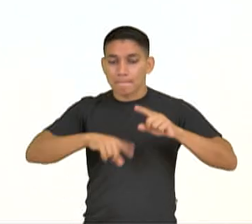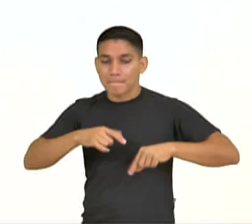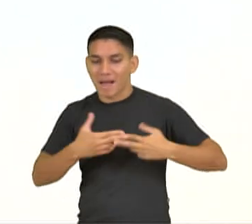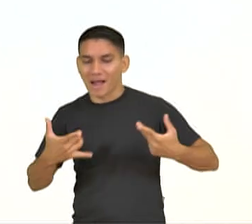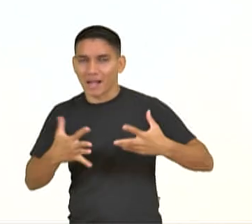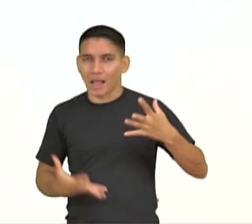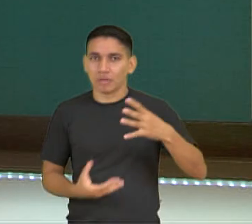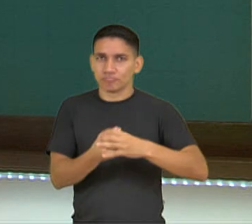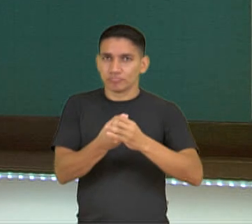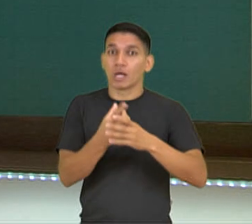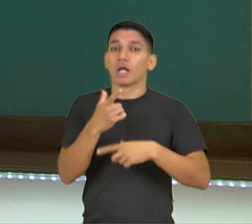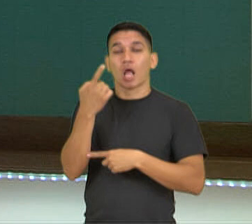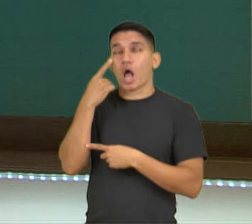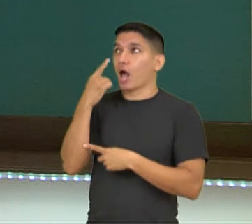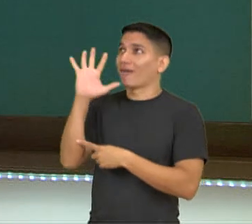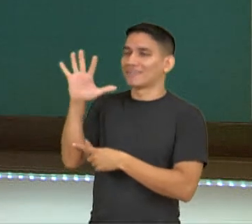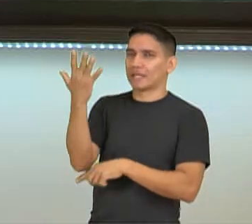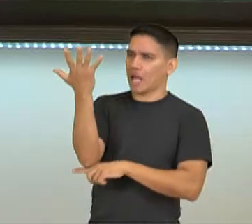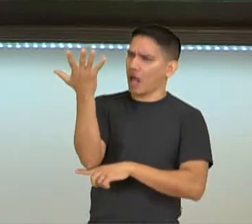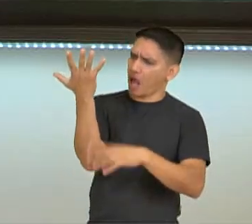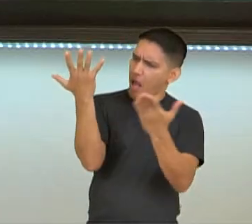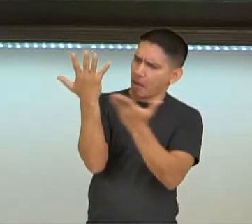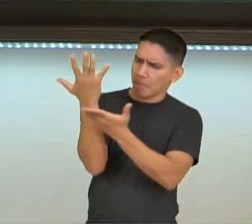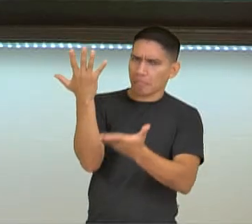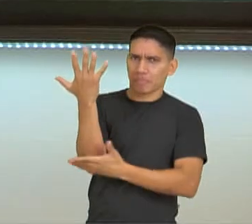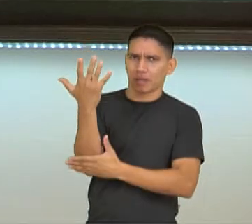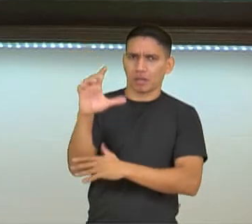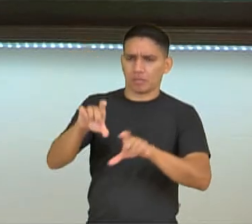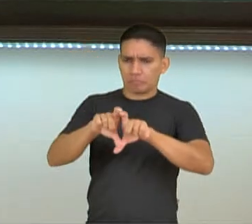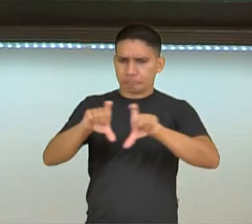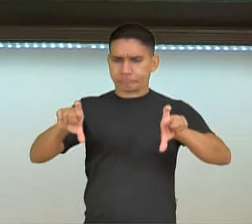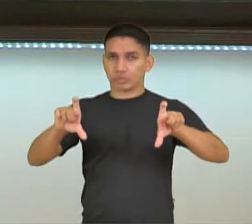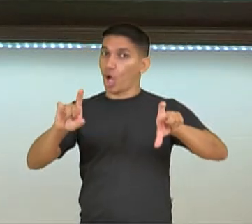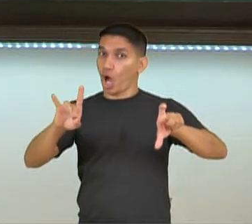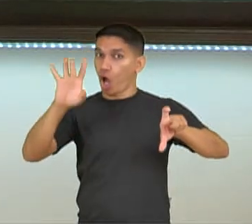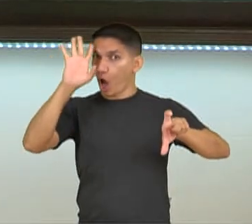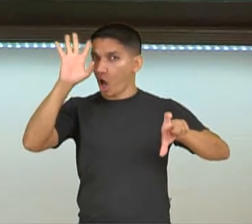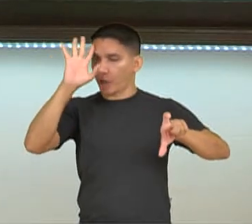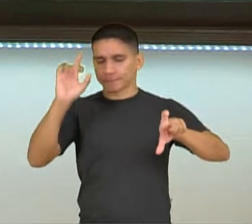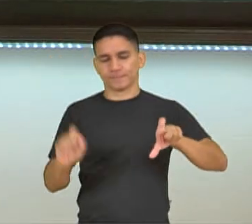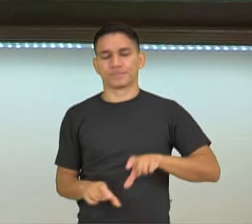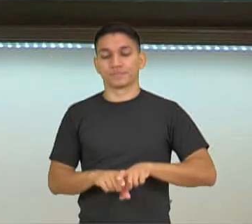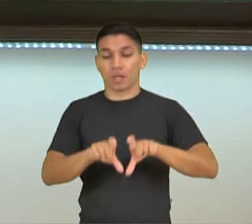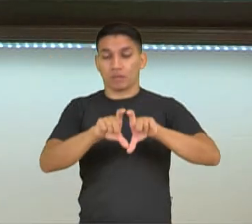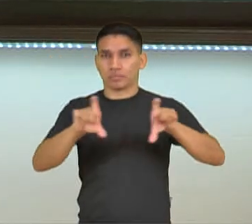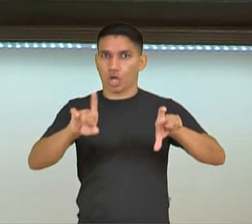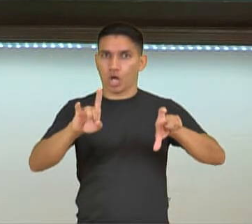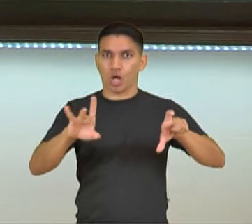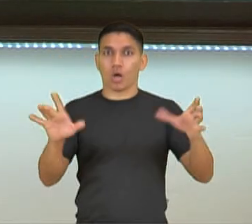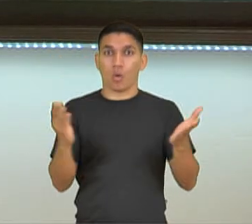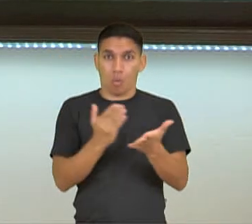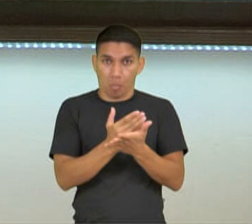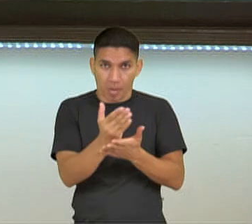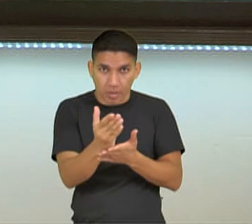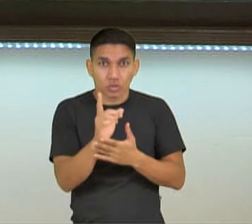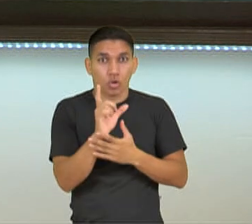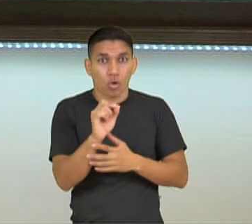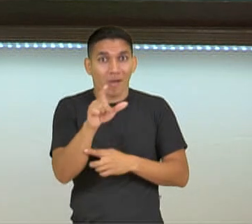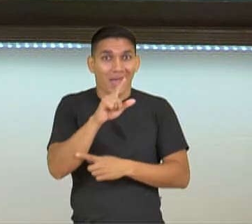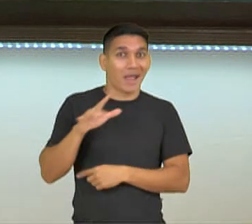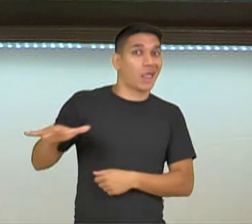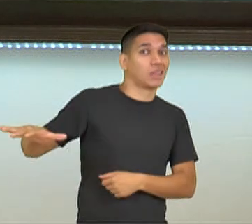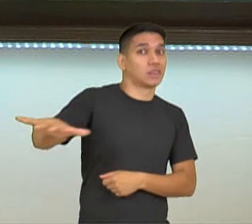de troncos de árvore. Então, pensa o seguinte, ó, segue o raciocínio. Nós saímos da matéria. A matéria